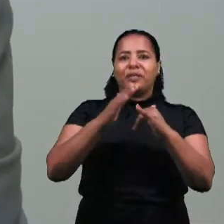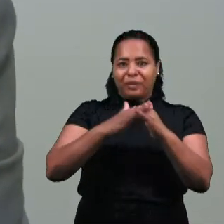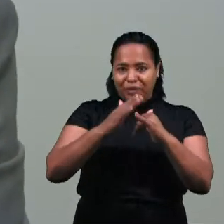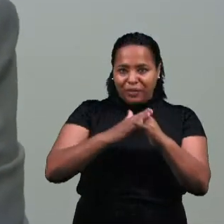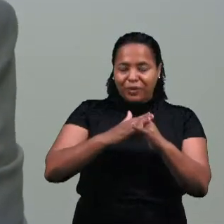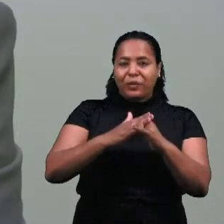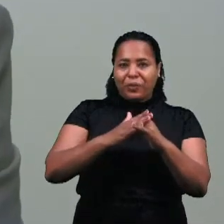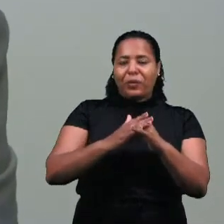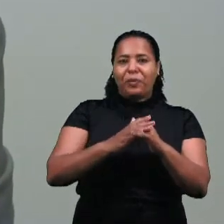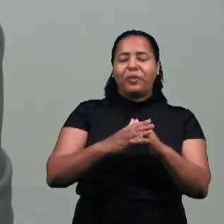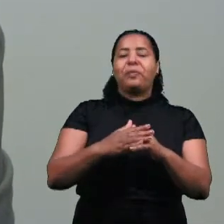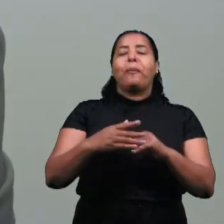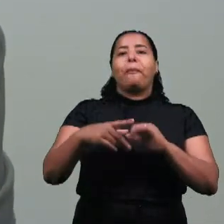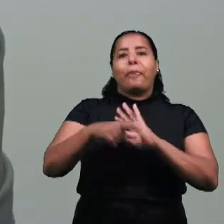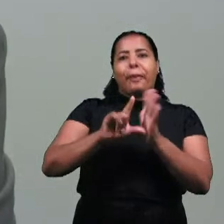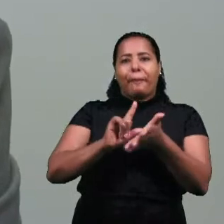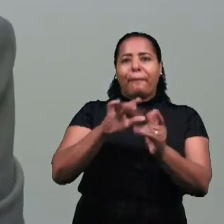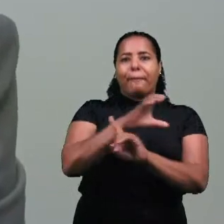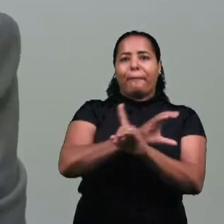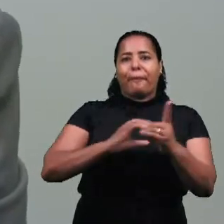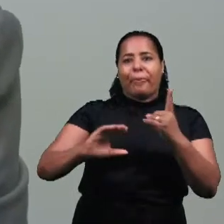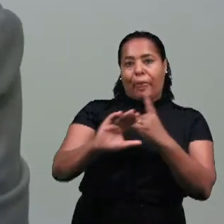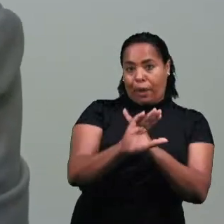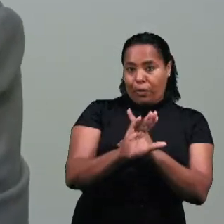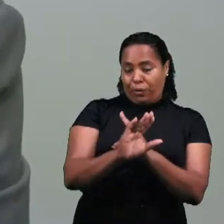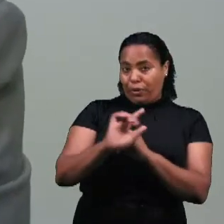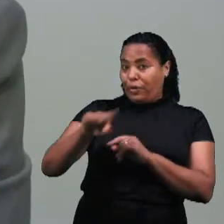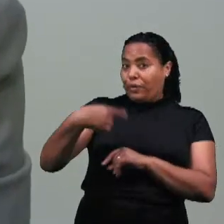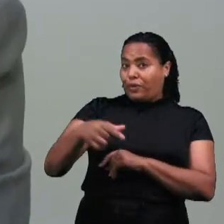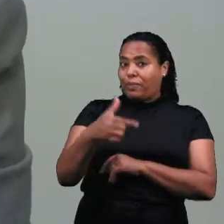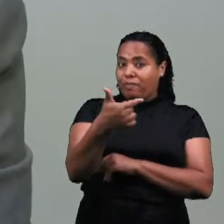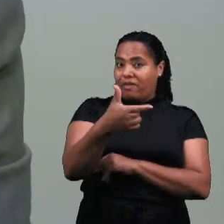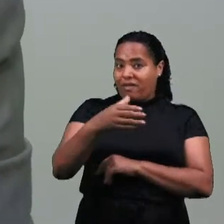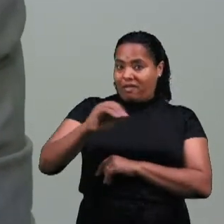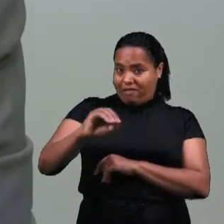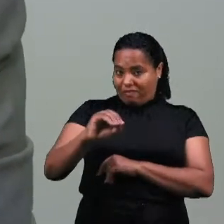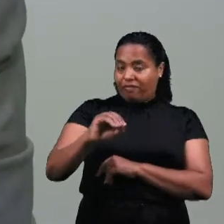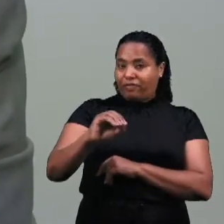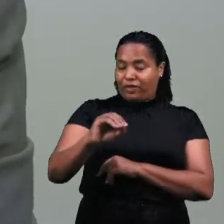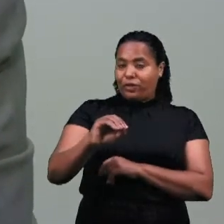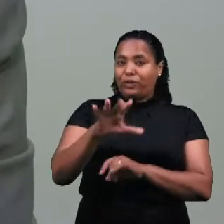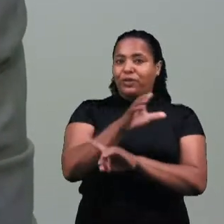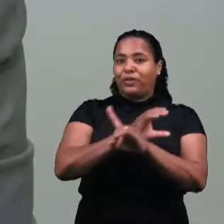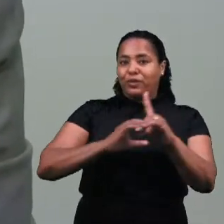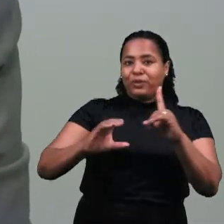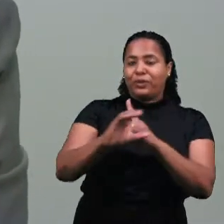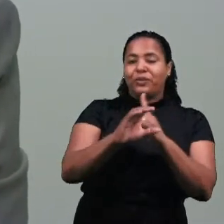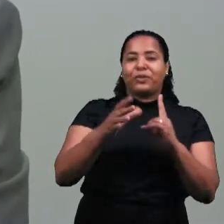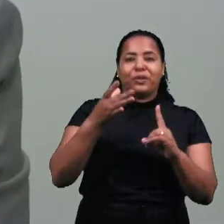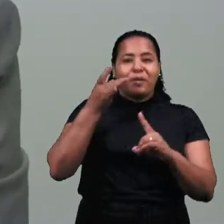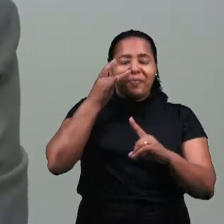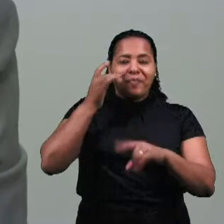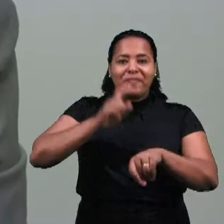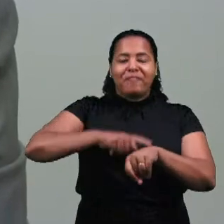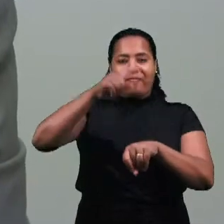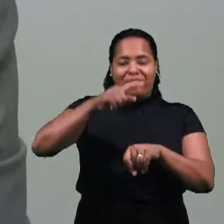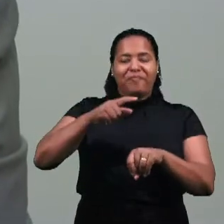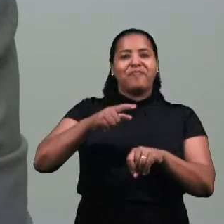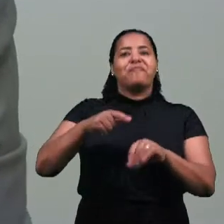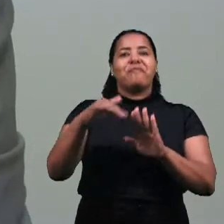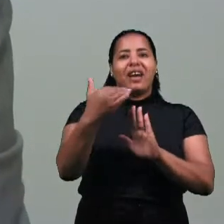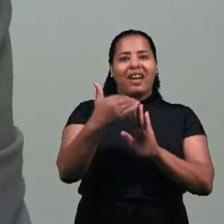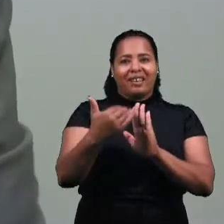Daqui a pouco, às 20h, horário de Brasília, nós teremos o culto ao vivo pelas mesmas plataformas. Mas antes,